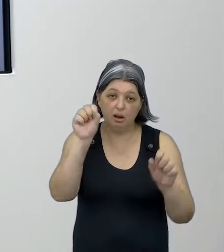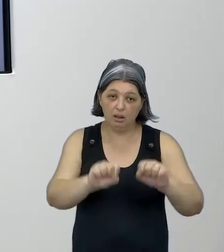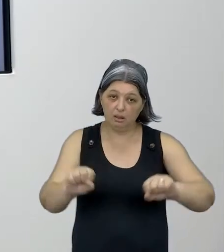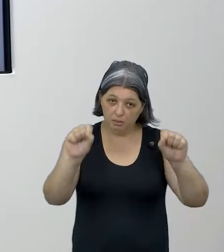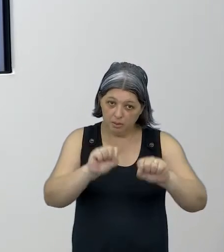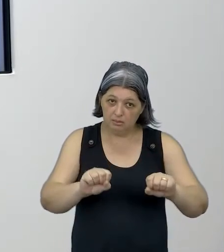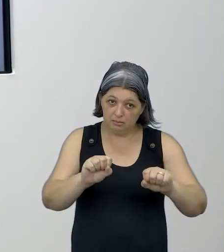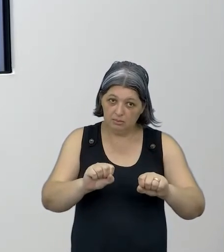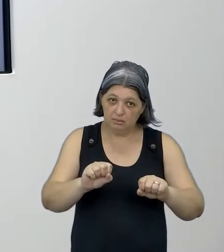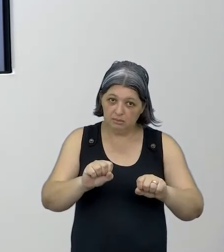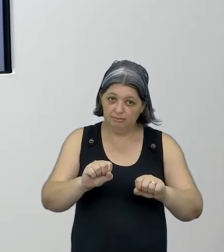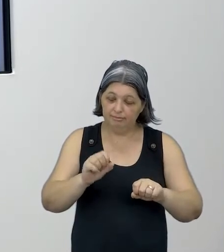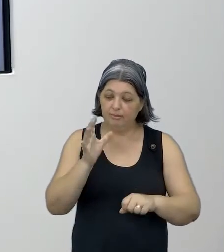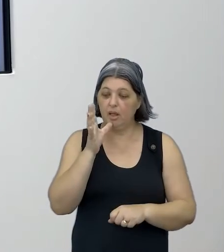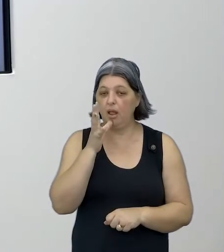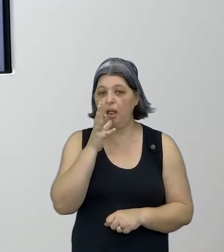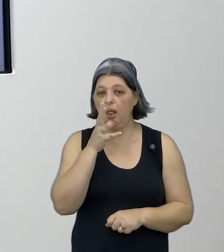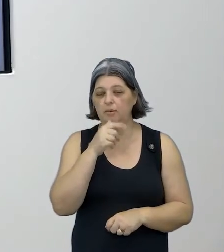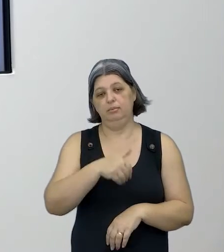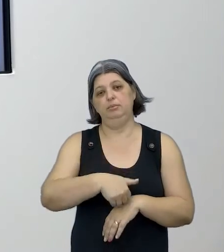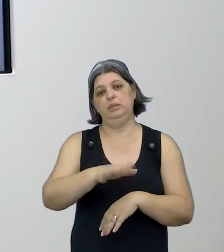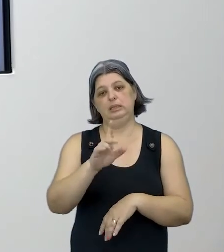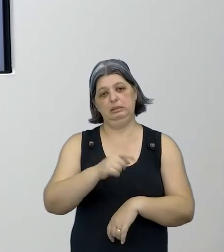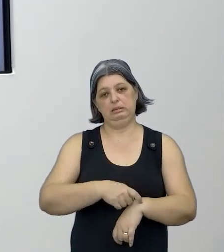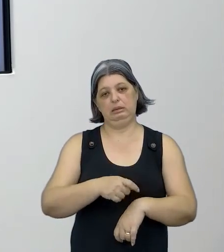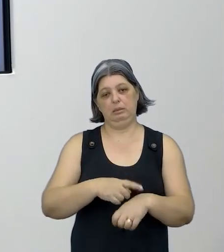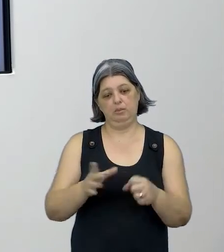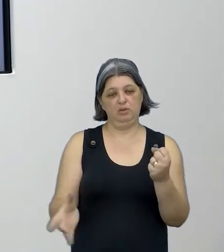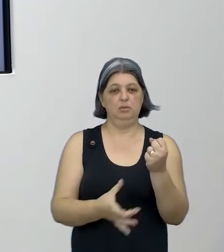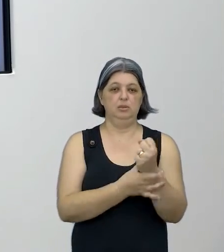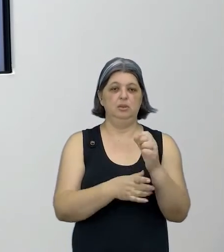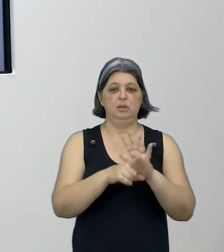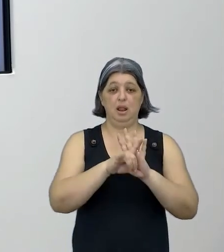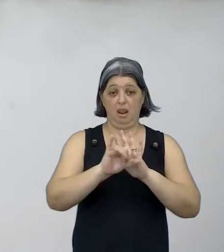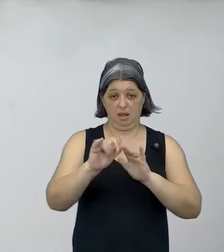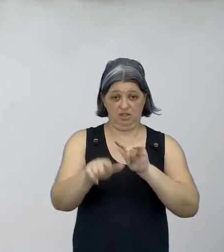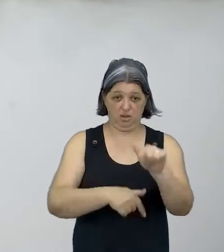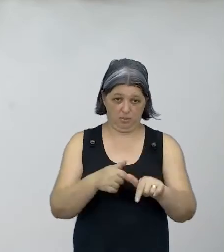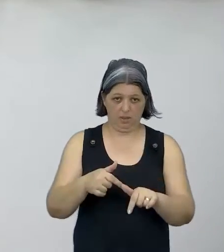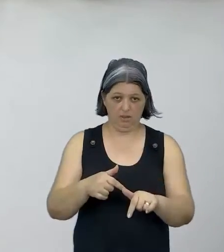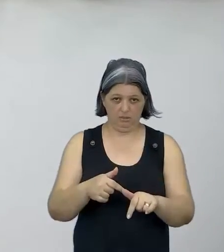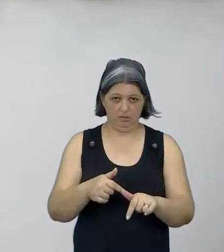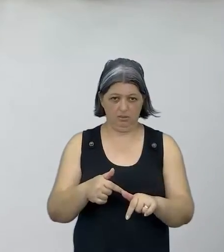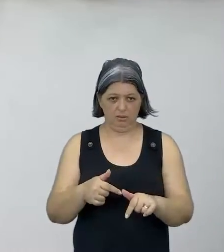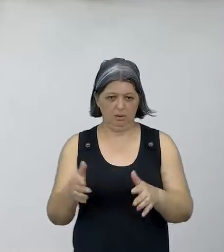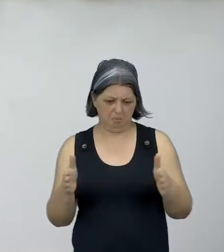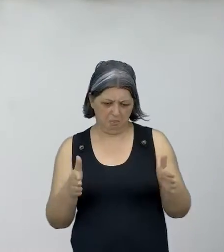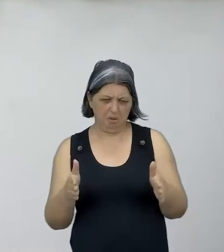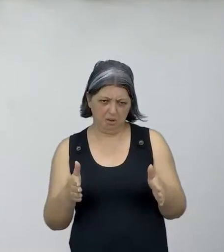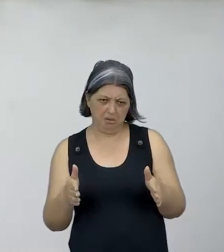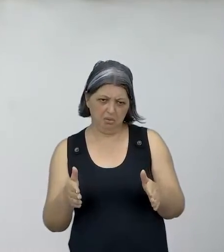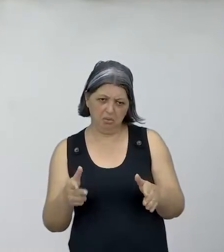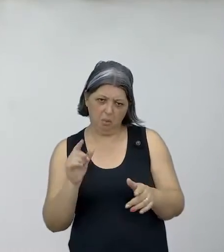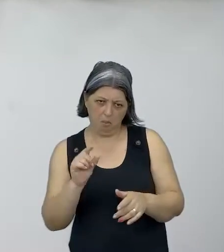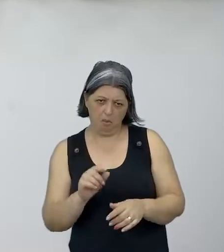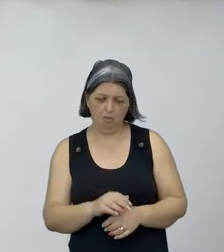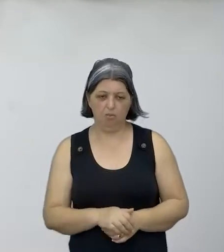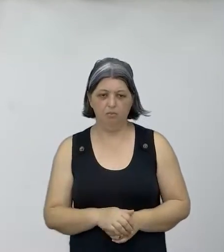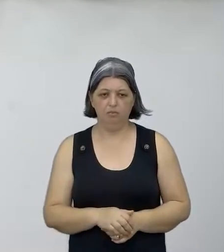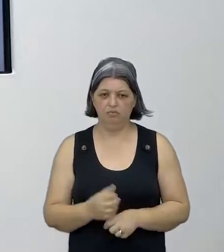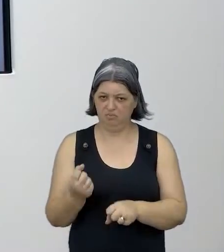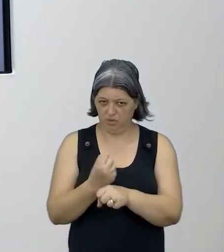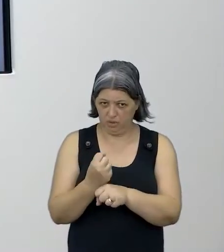ainda para serem agraciadas com leis trabalhistas. Faz poucos anos, né? Faz poucos anos e mesmo assim